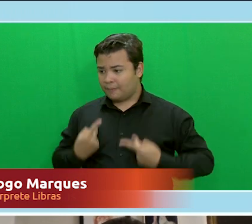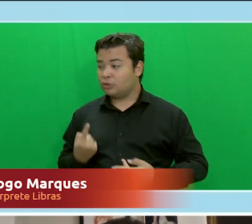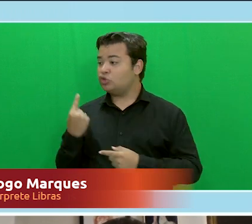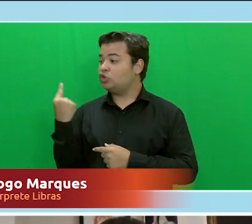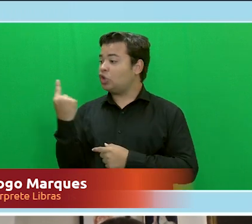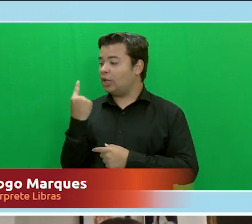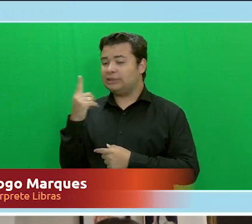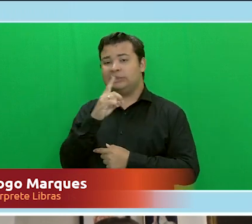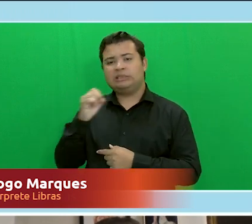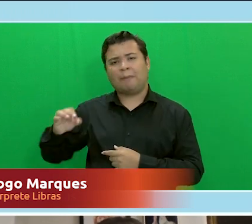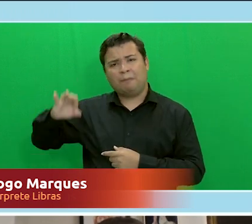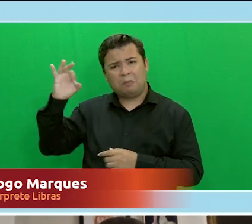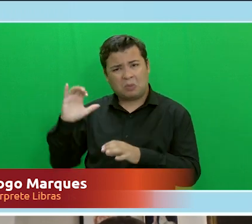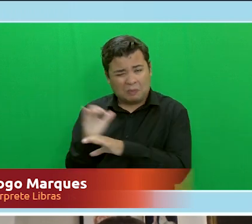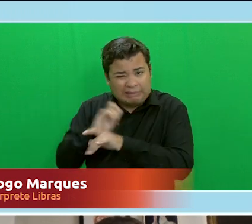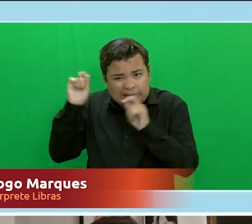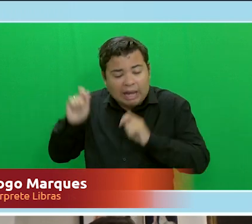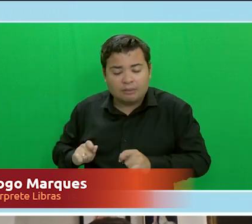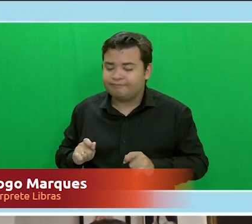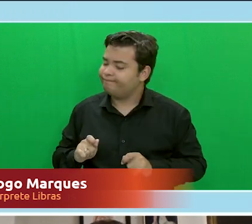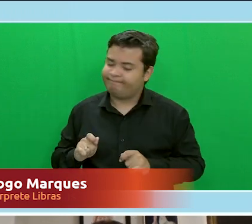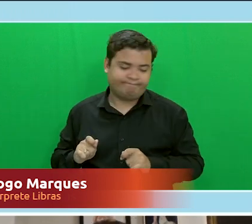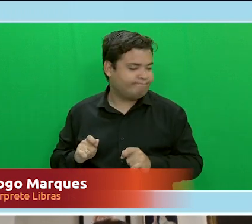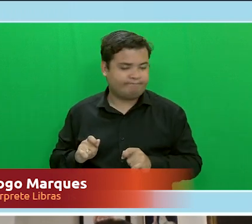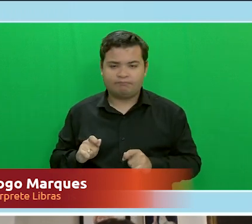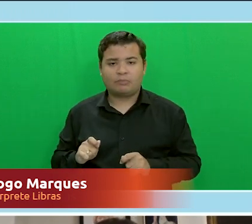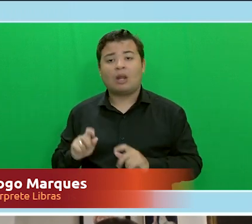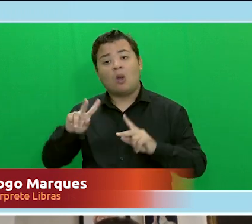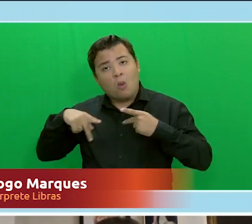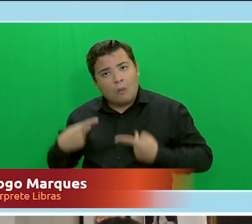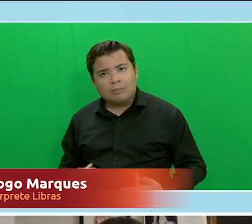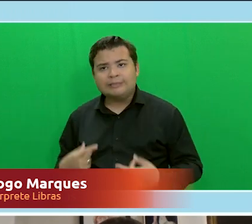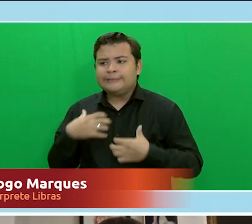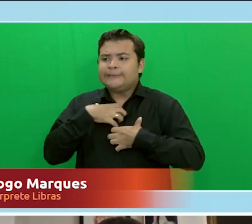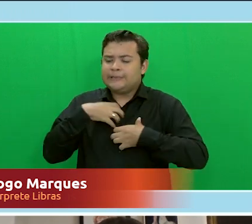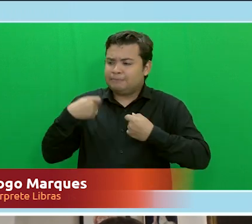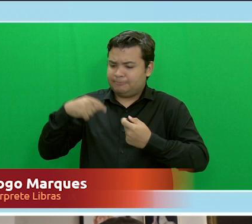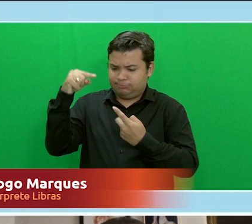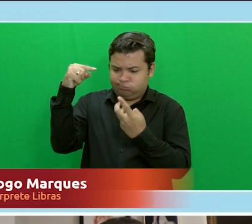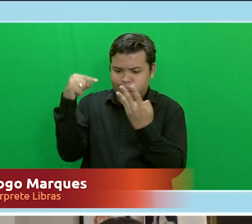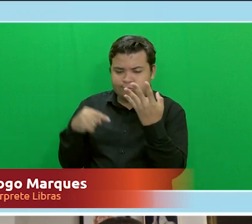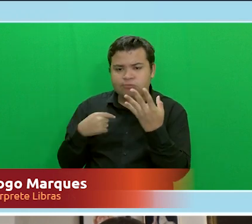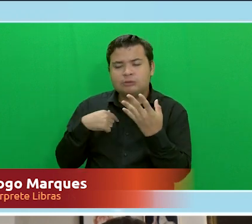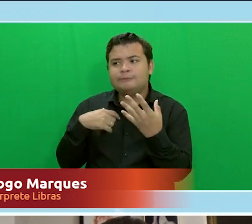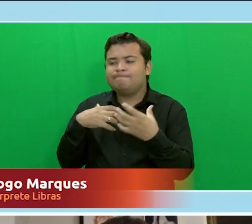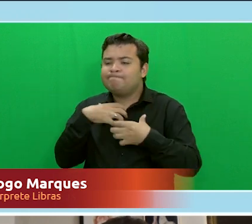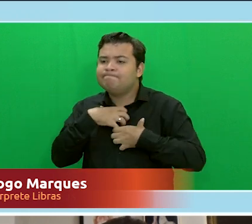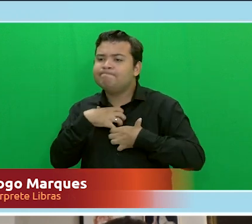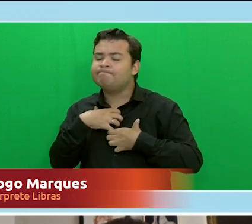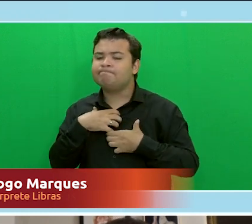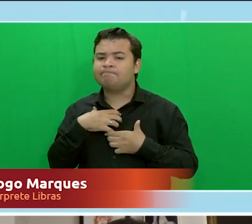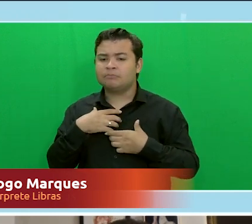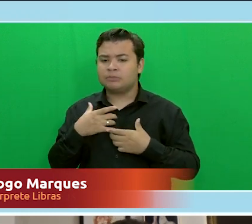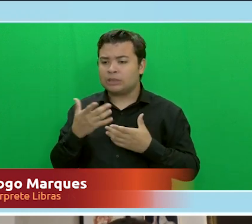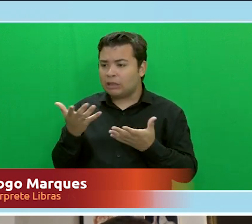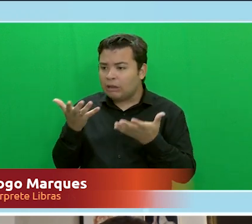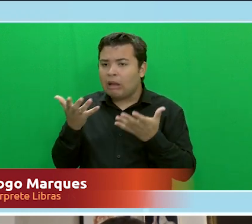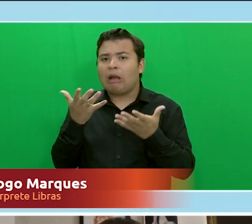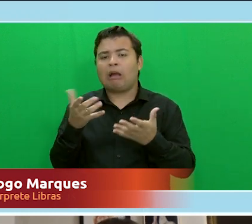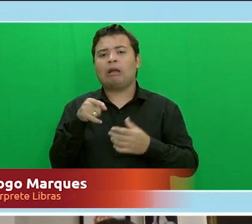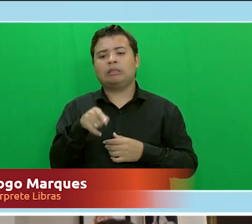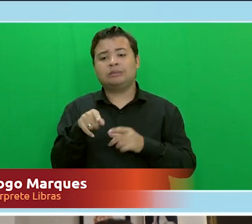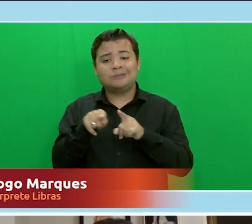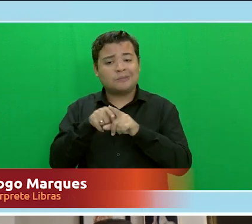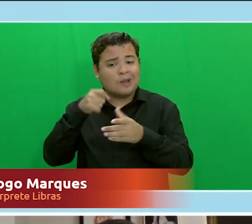total. O ser humano ele busca satisfazer as suas necessidades, encontrar os seus espaços, e ele luta.